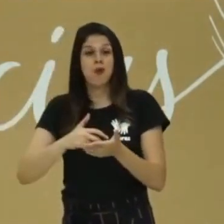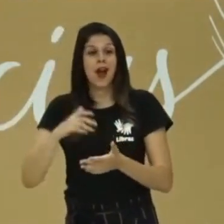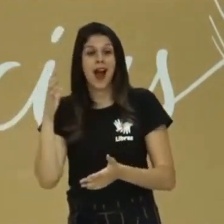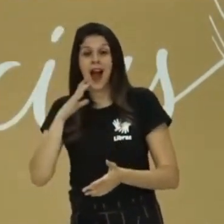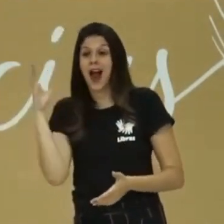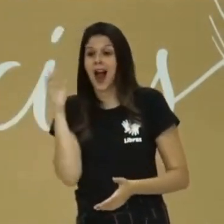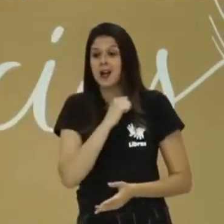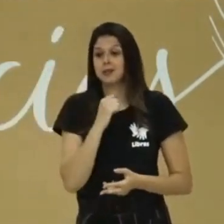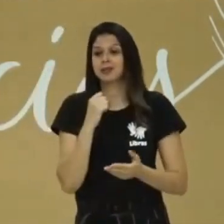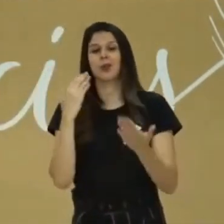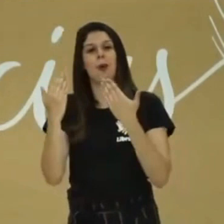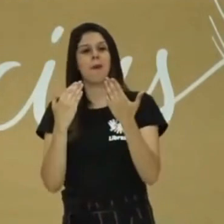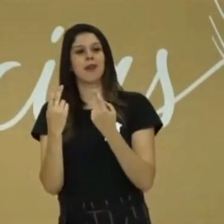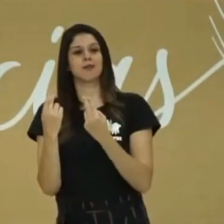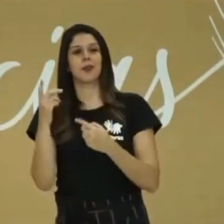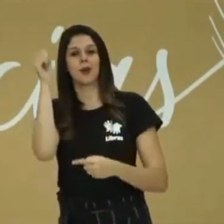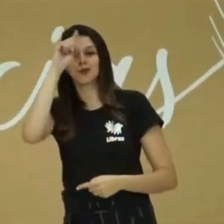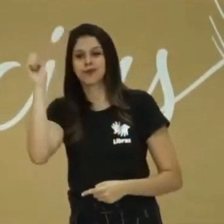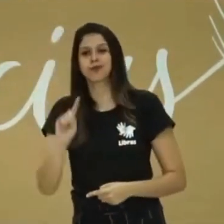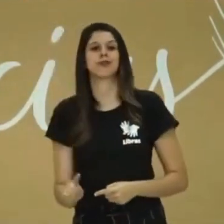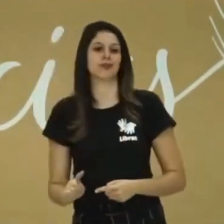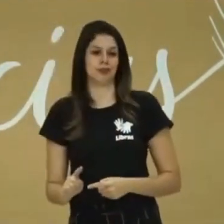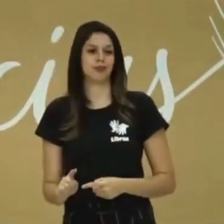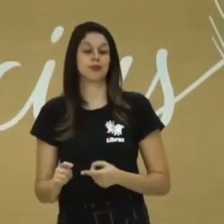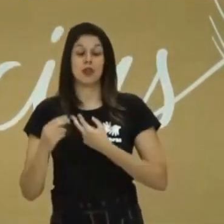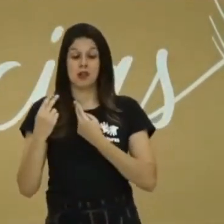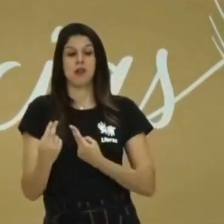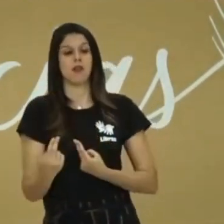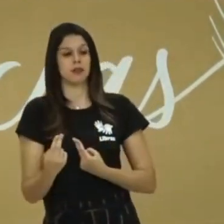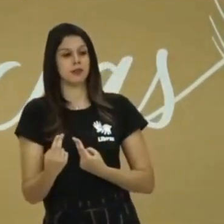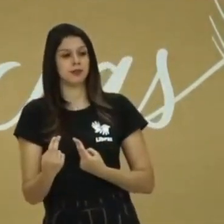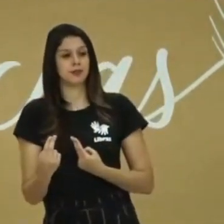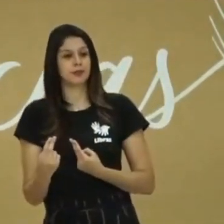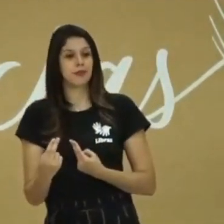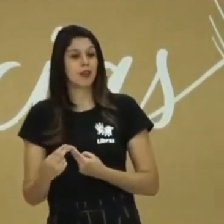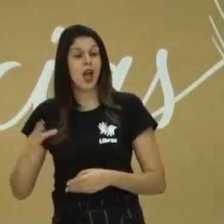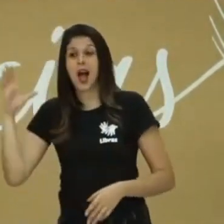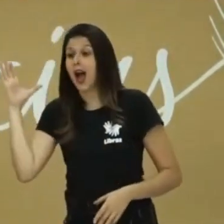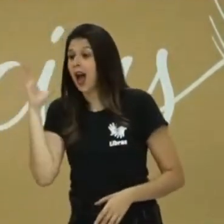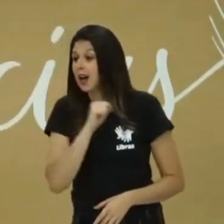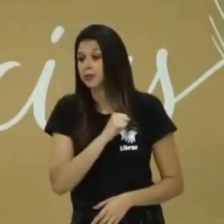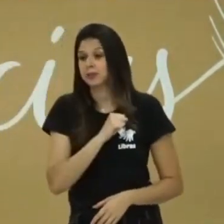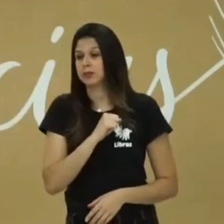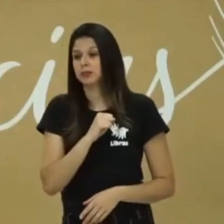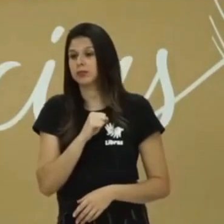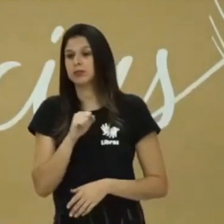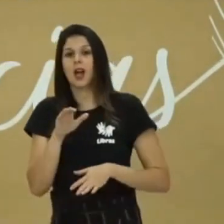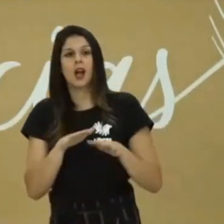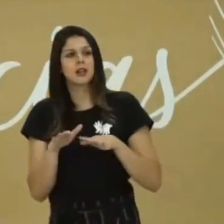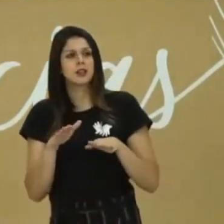no ocidente assim será a vinda do filho do homem e vai ser um piscar de olhos